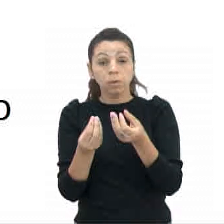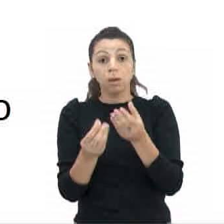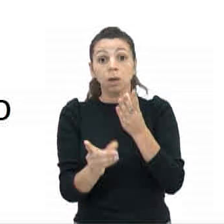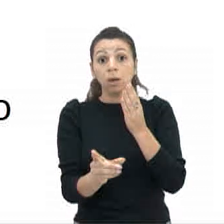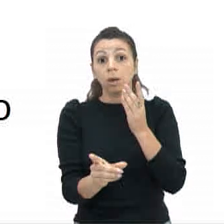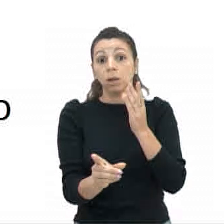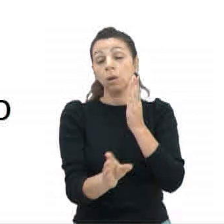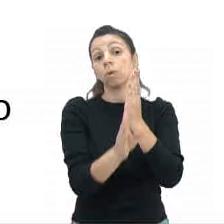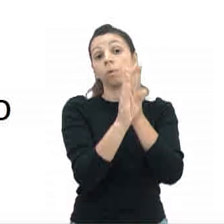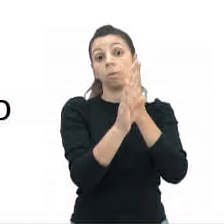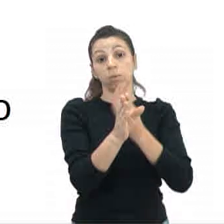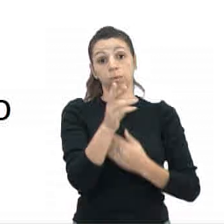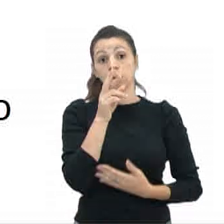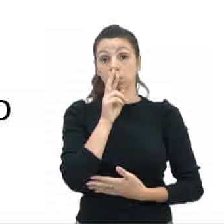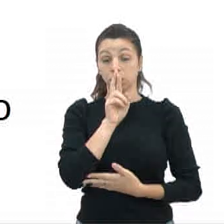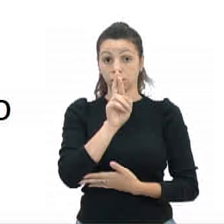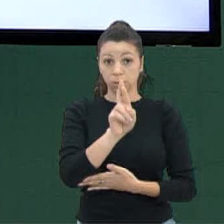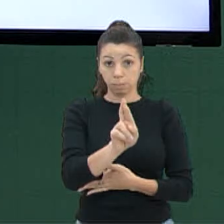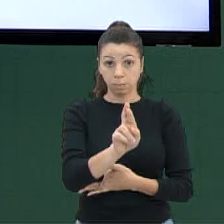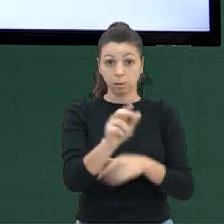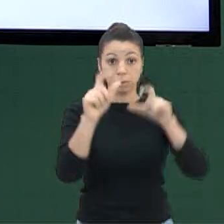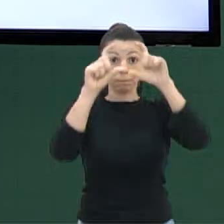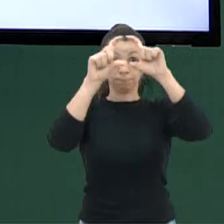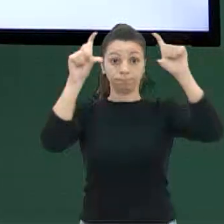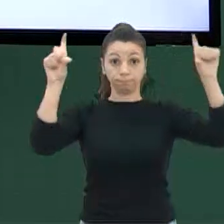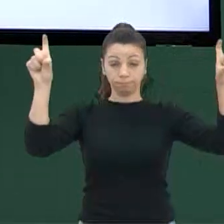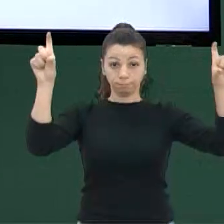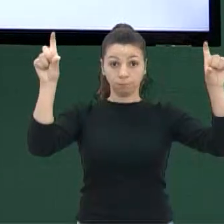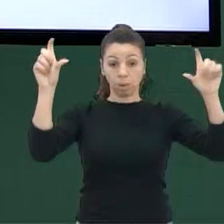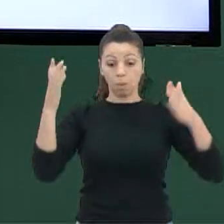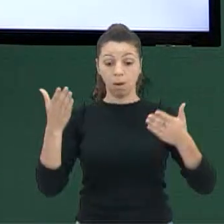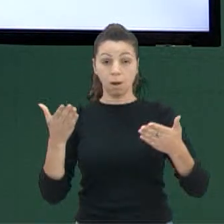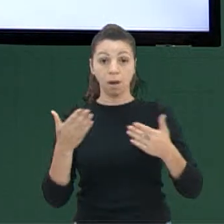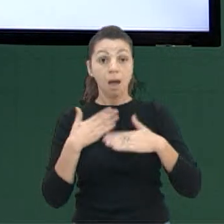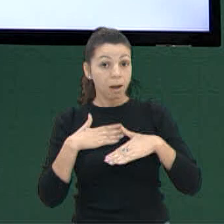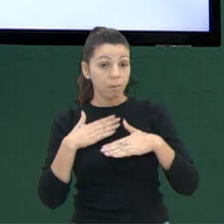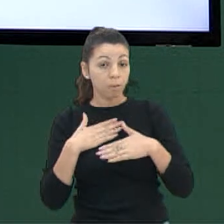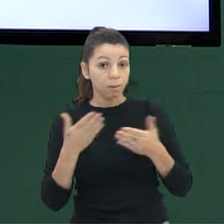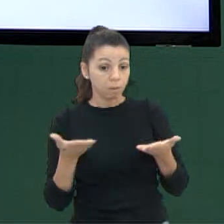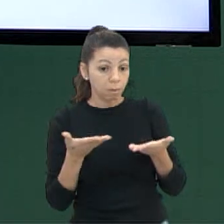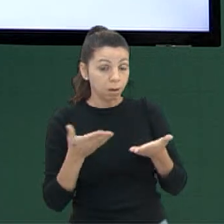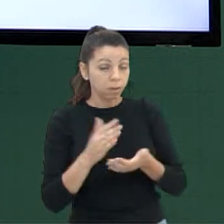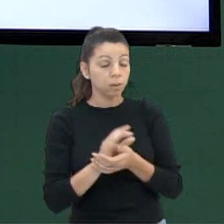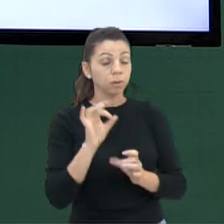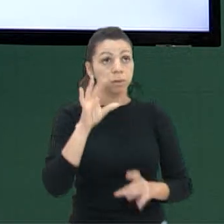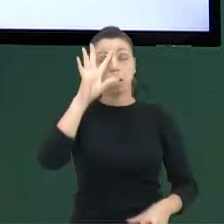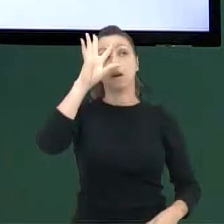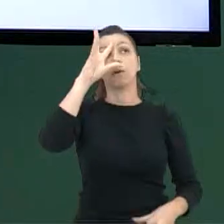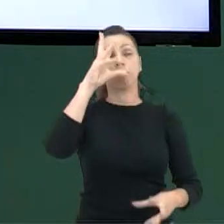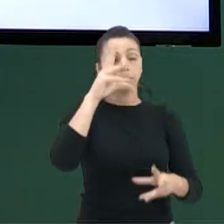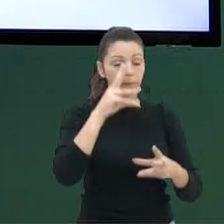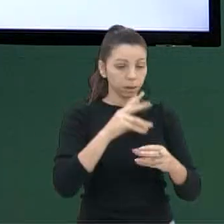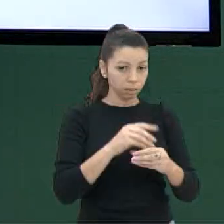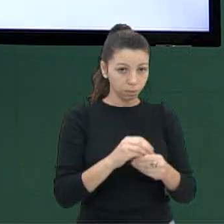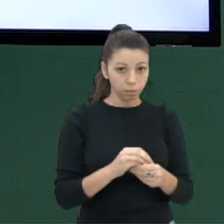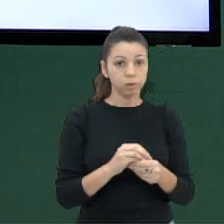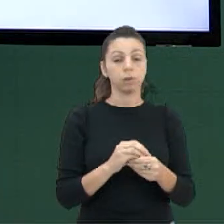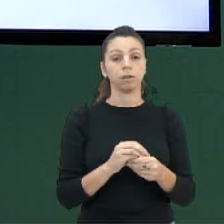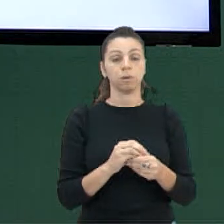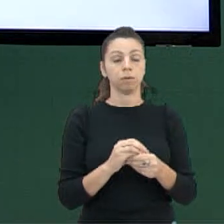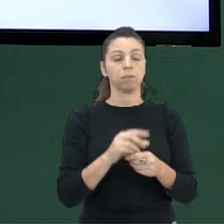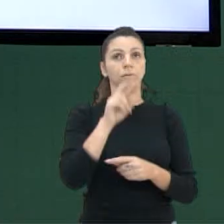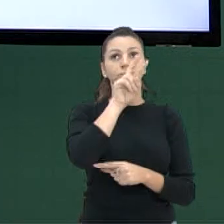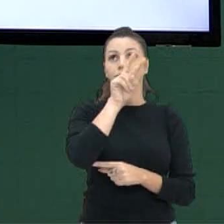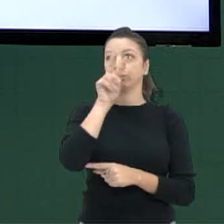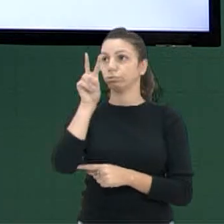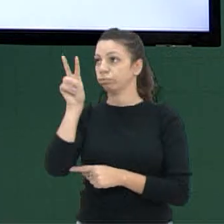dessa expressão que eu acabei montando até agora? Por enquanto, eu só interpretei o problema e